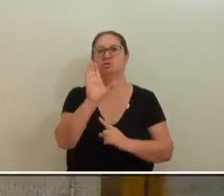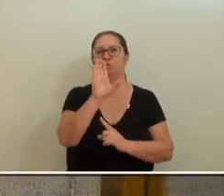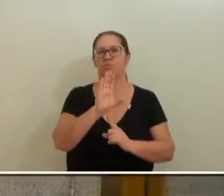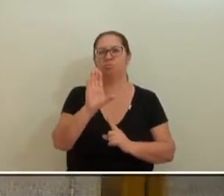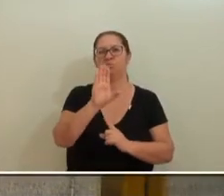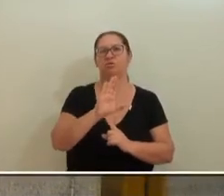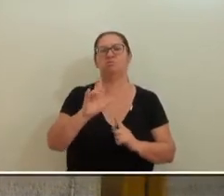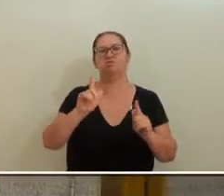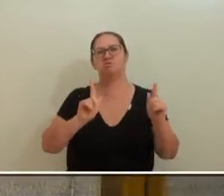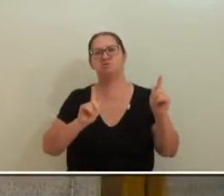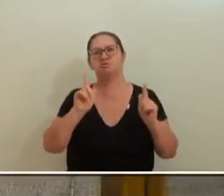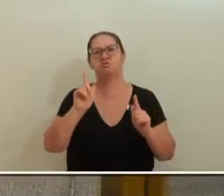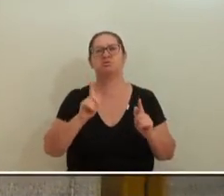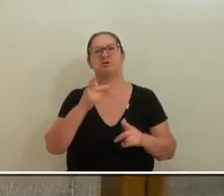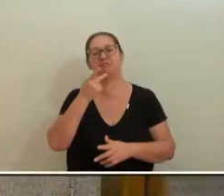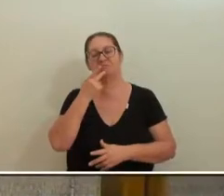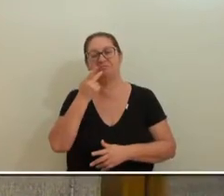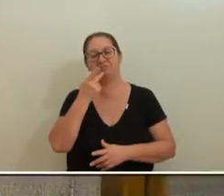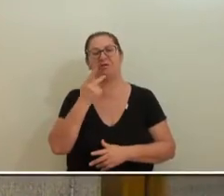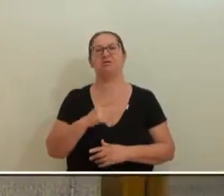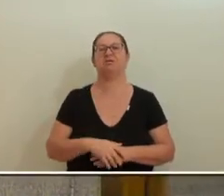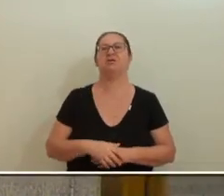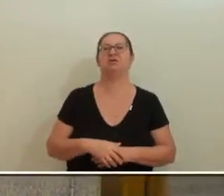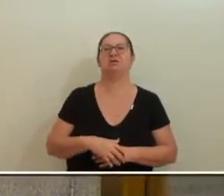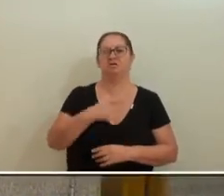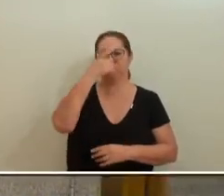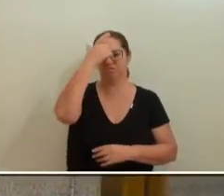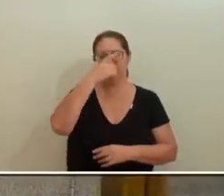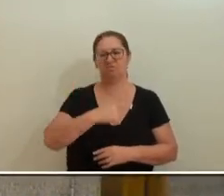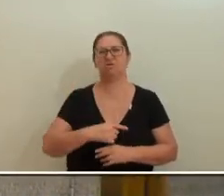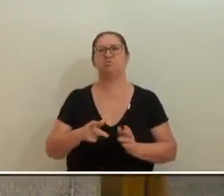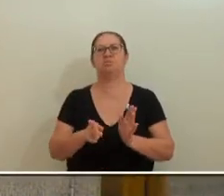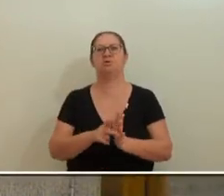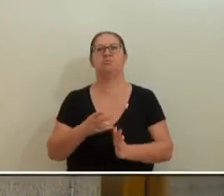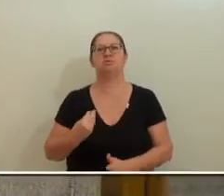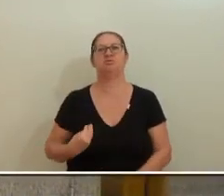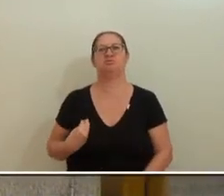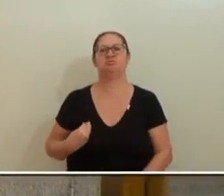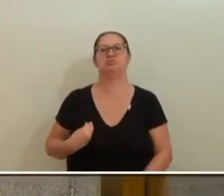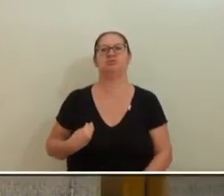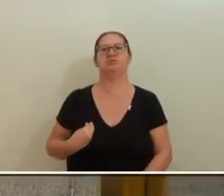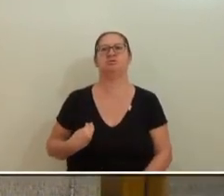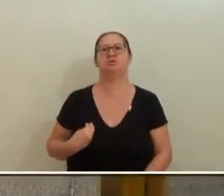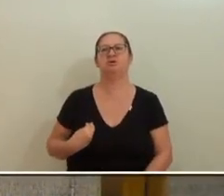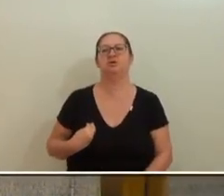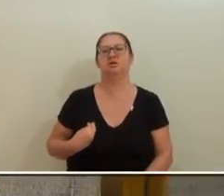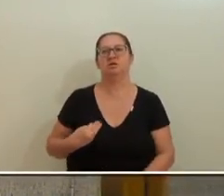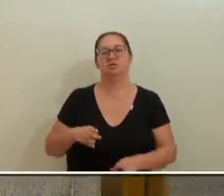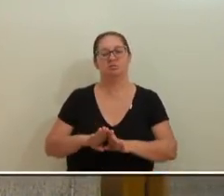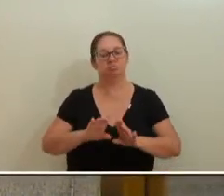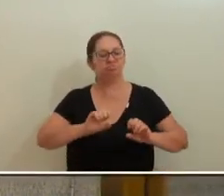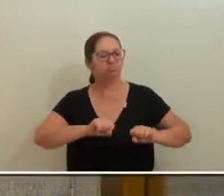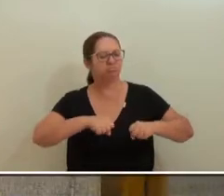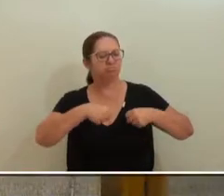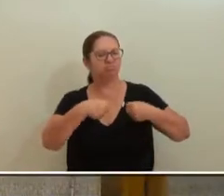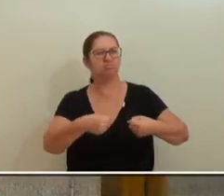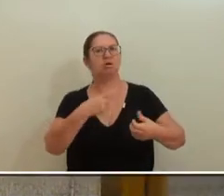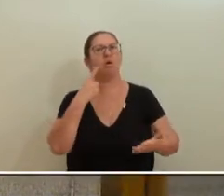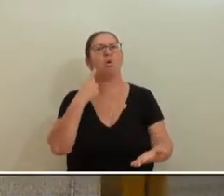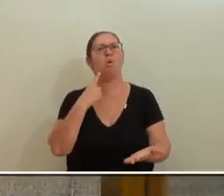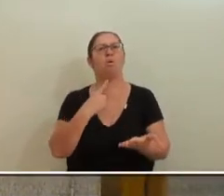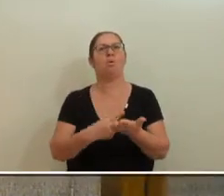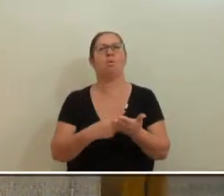gestos, com as nossas palavras, com o nosso estilo de vida, mas, sobretudo, com toda a dedicação, comprometimento